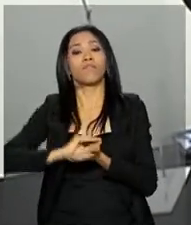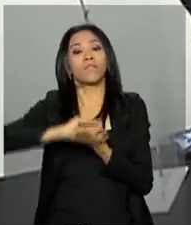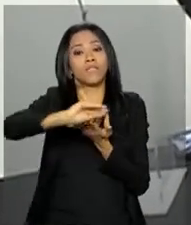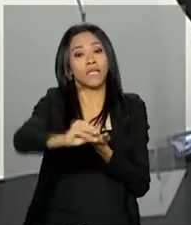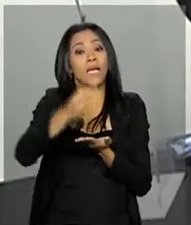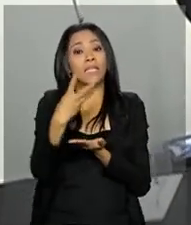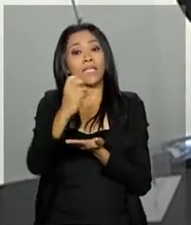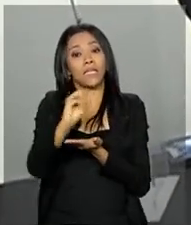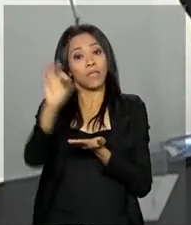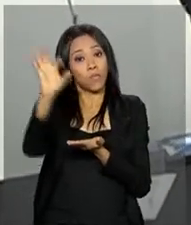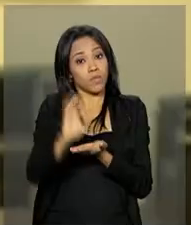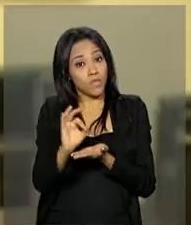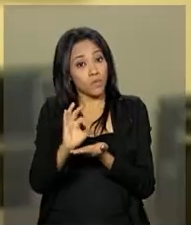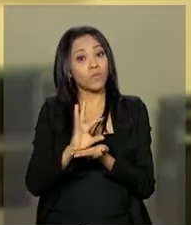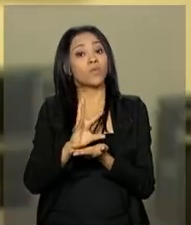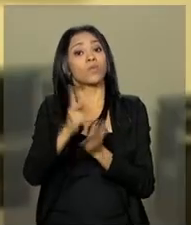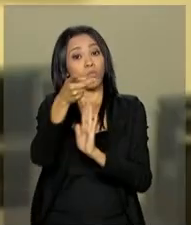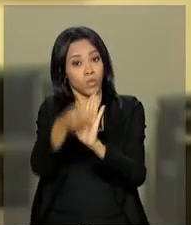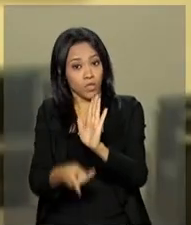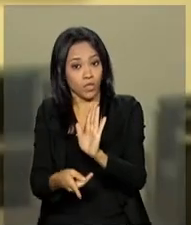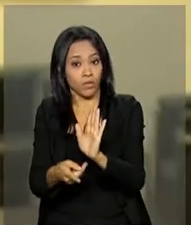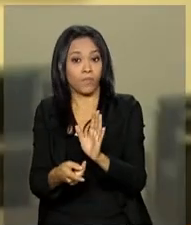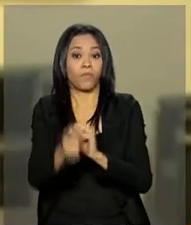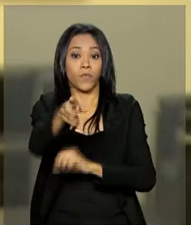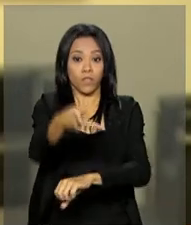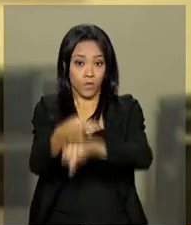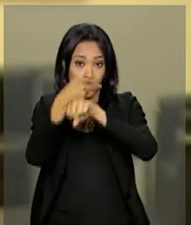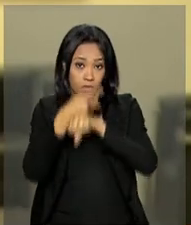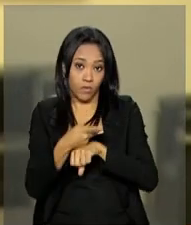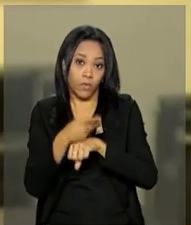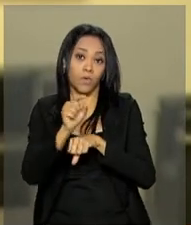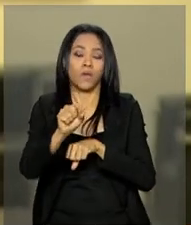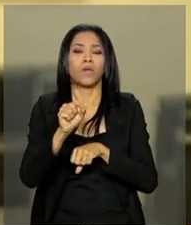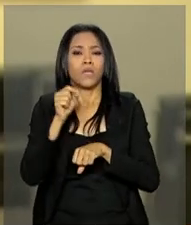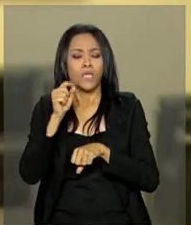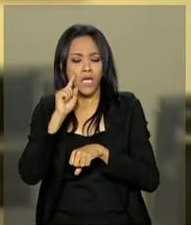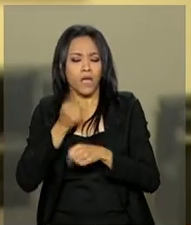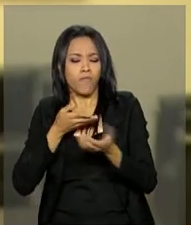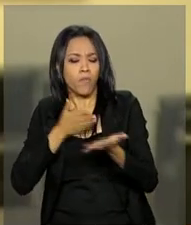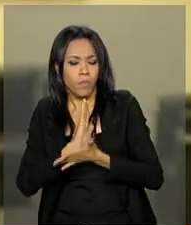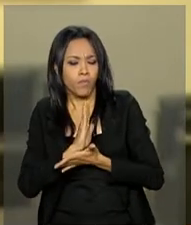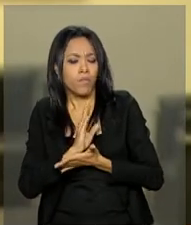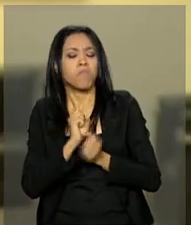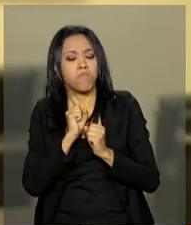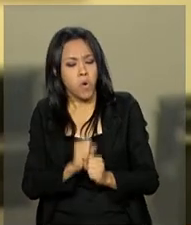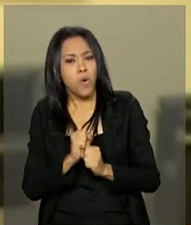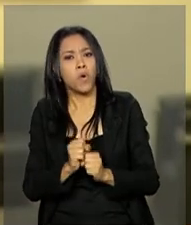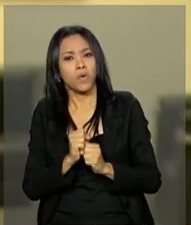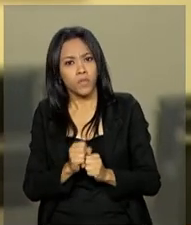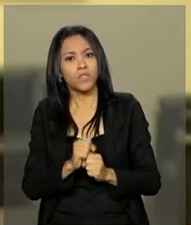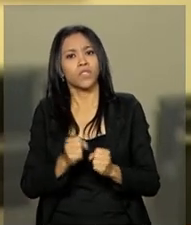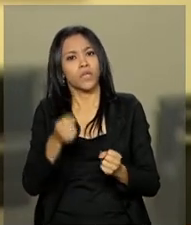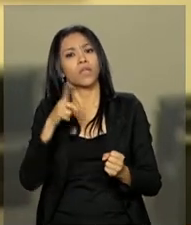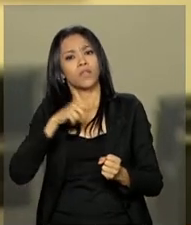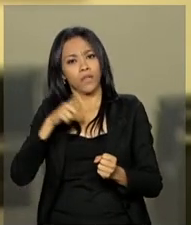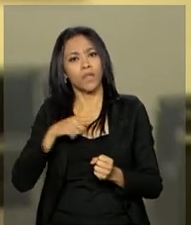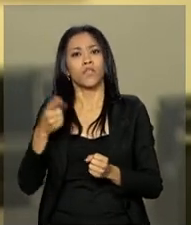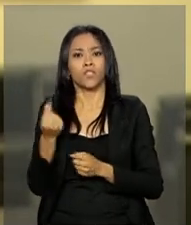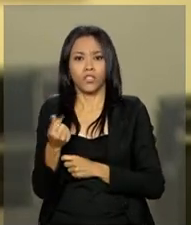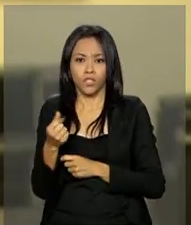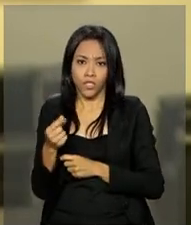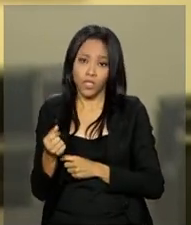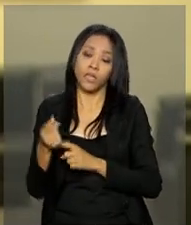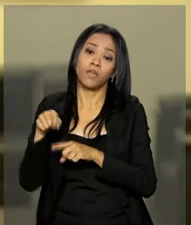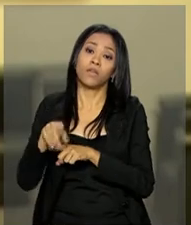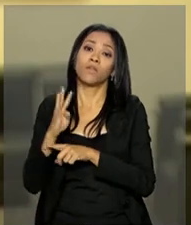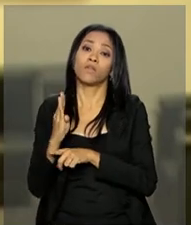do custo total do projeto. Fechou, negociou, contratou um projeto de pesquisa, desenvolvimento e inovação, pode sair fazendo um projeto que tem o recurso do Sebrae e o recurso da